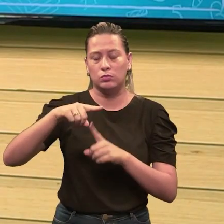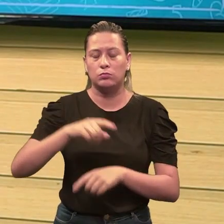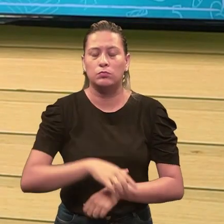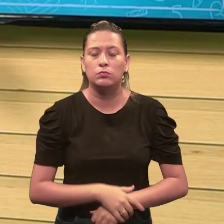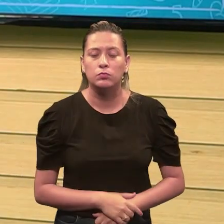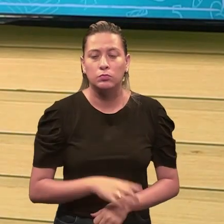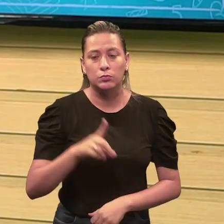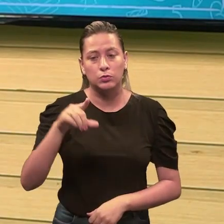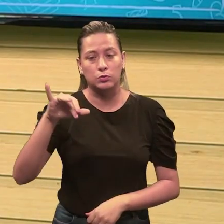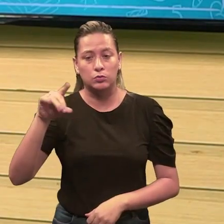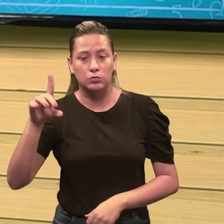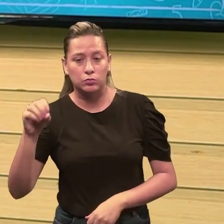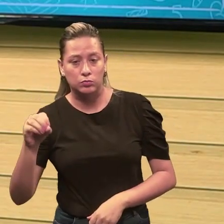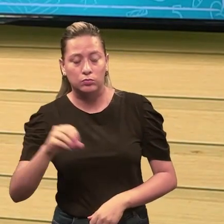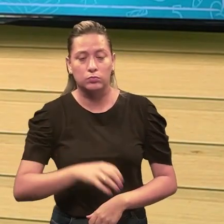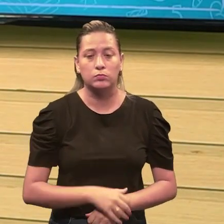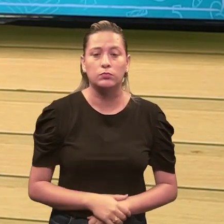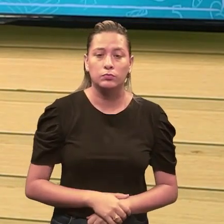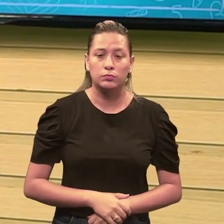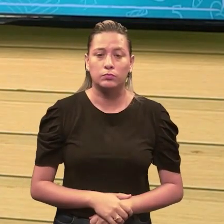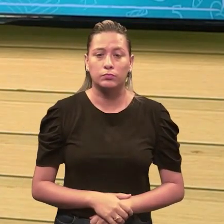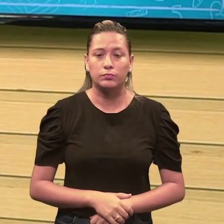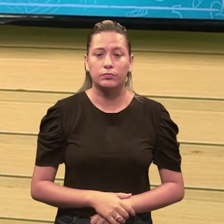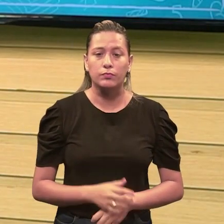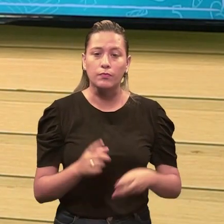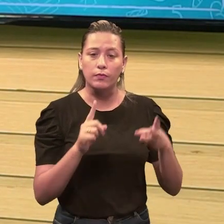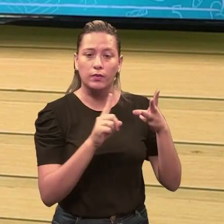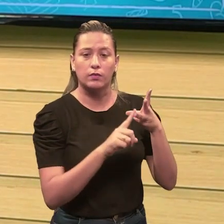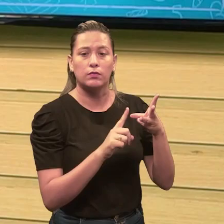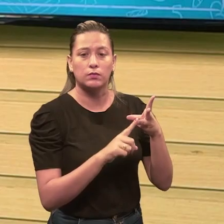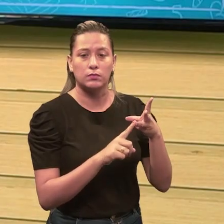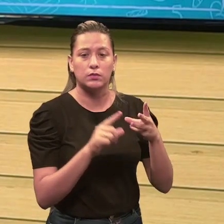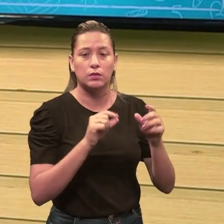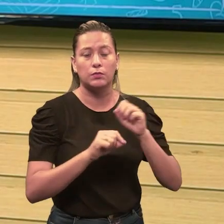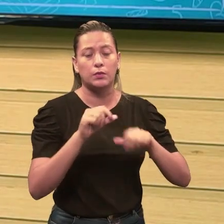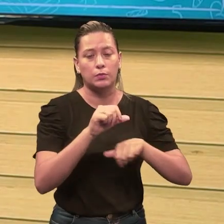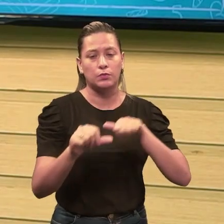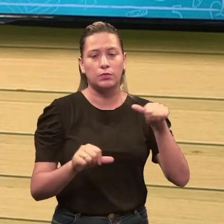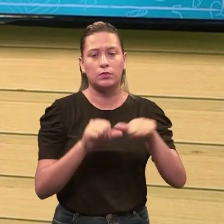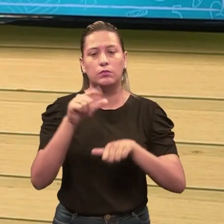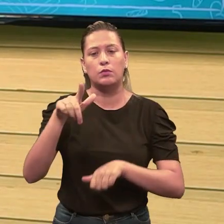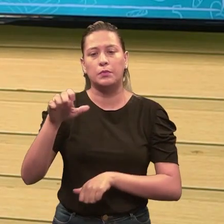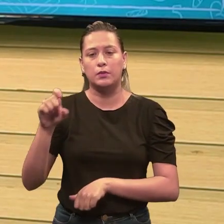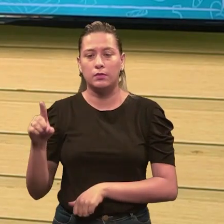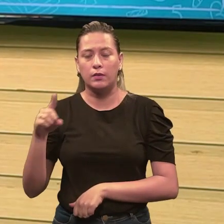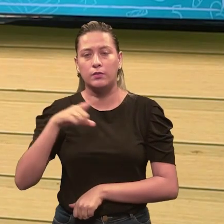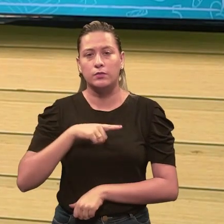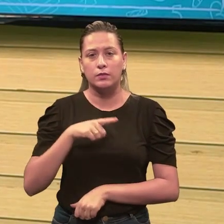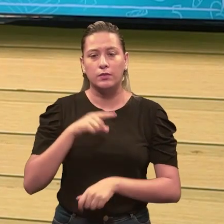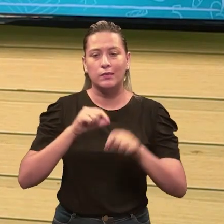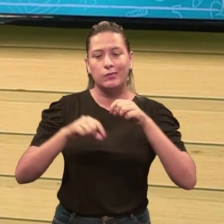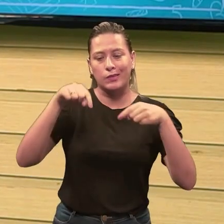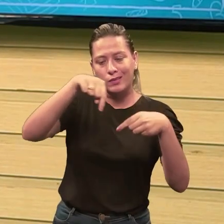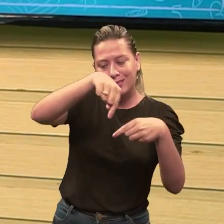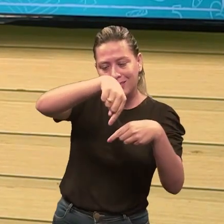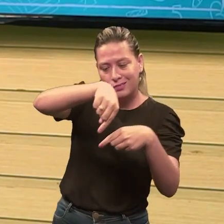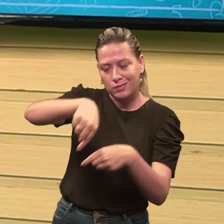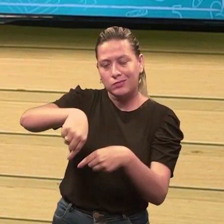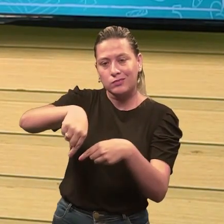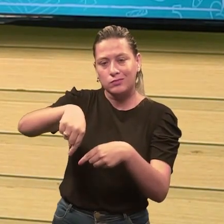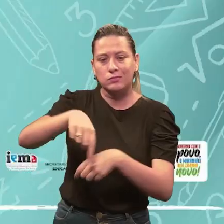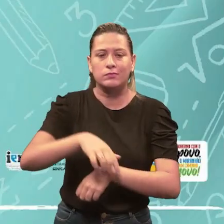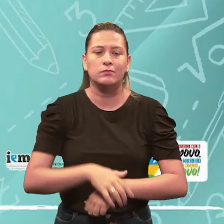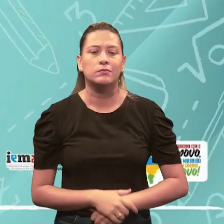tem esses dois tipos aqui. E aqui é quando ele transforma-se em um LED, né, que aí ele tem as setinhas apontando aqui